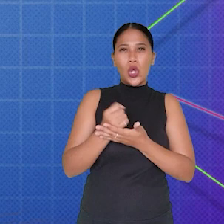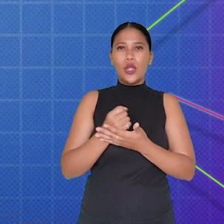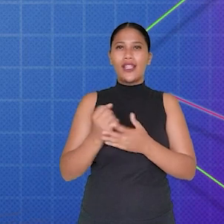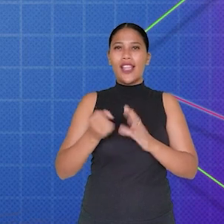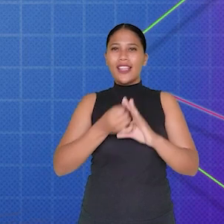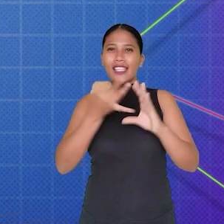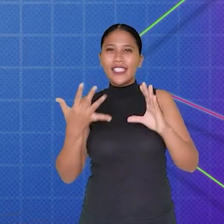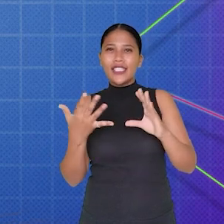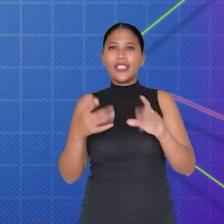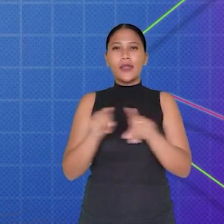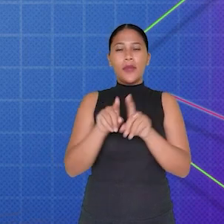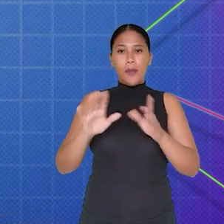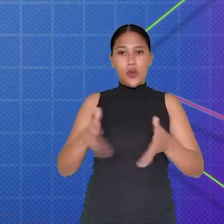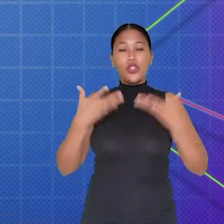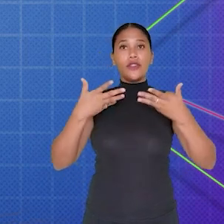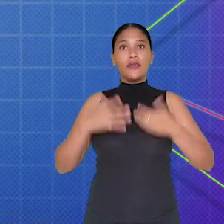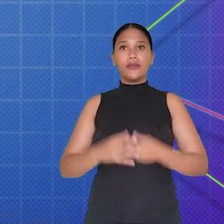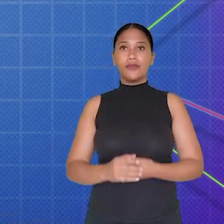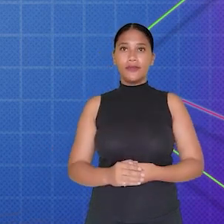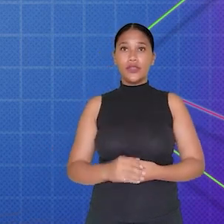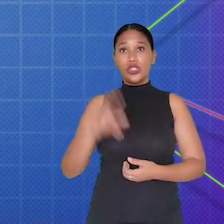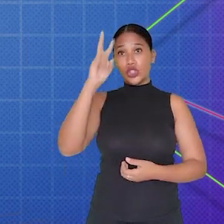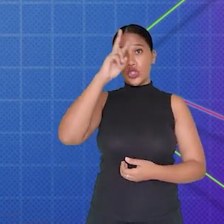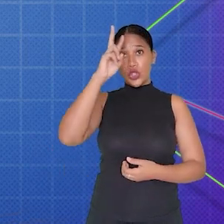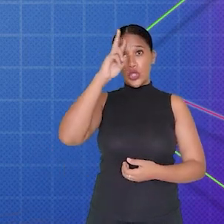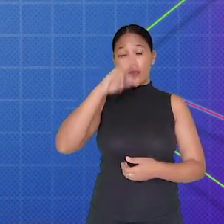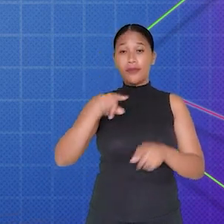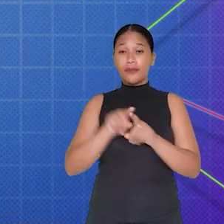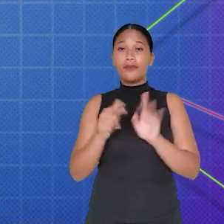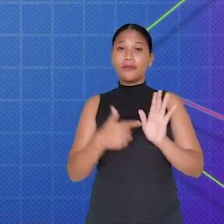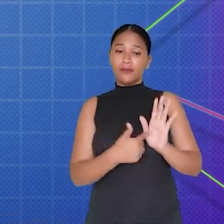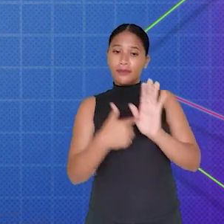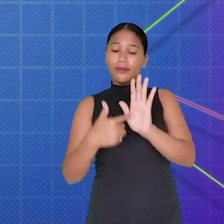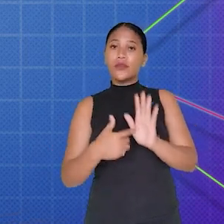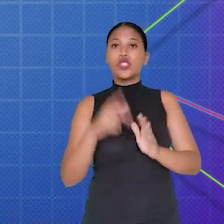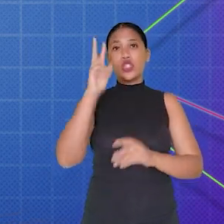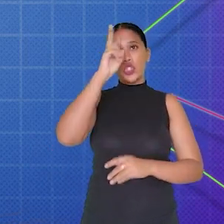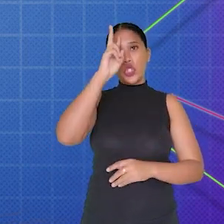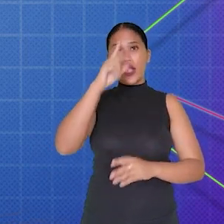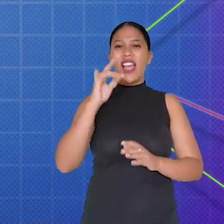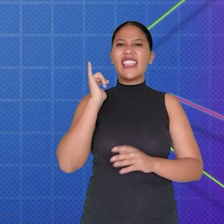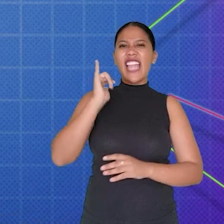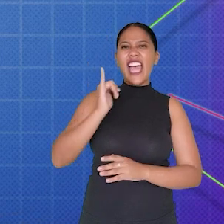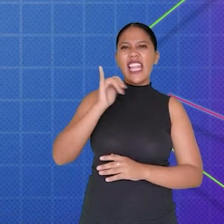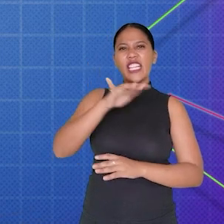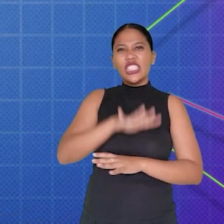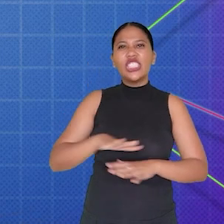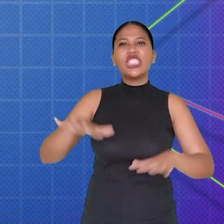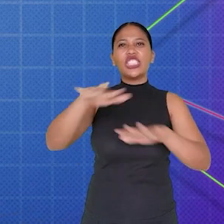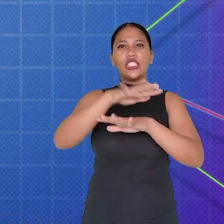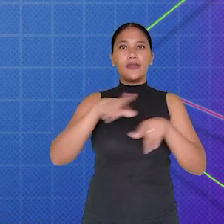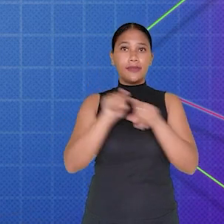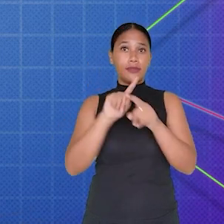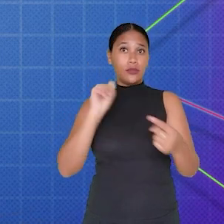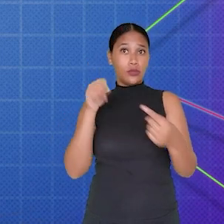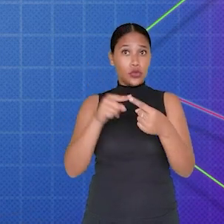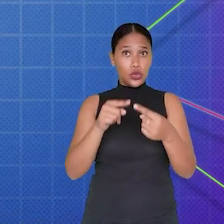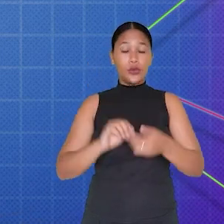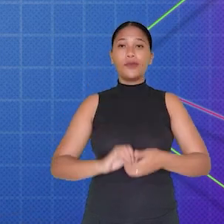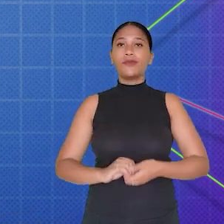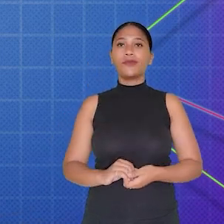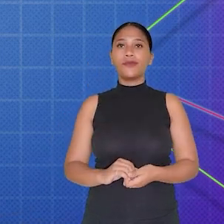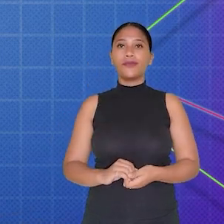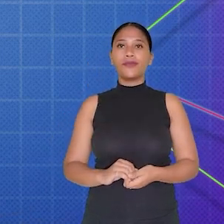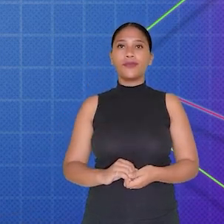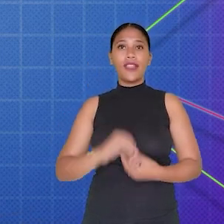jogos, suas habilidades, características e motivações. História. Apresenta a história do jogo incluindo a narrativa geral, missões